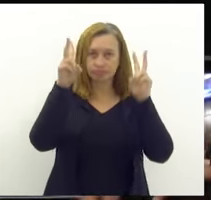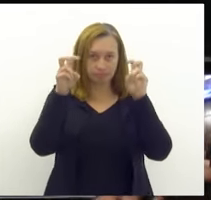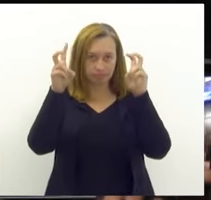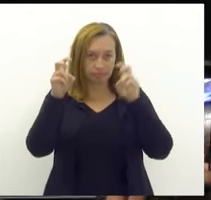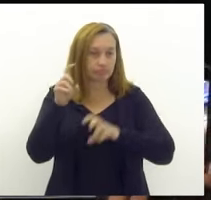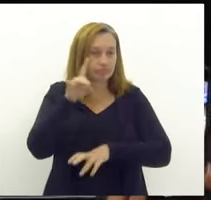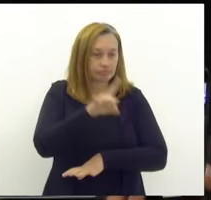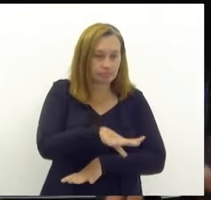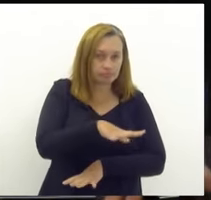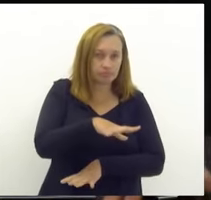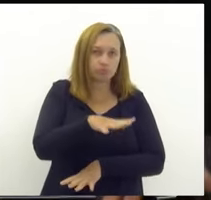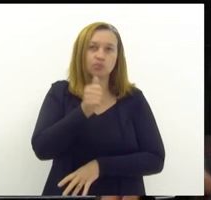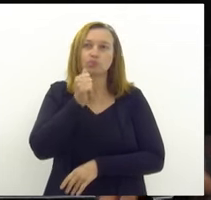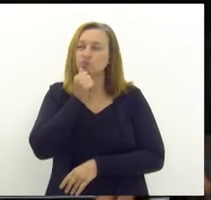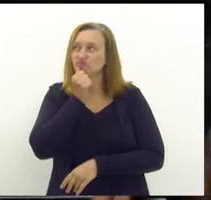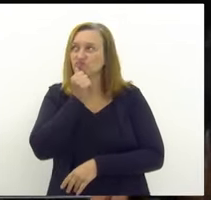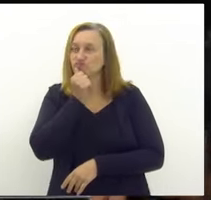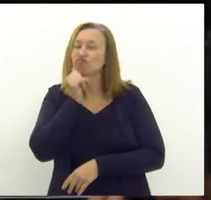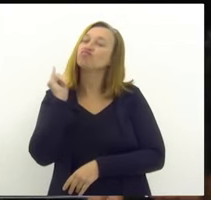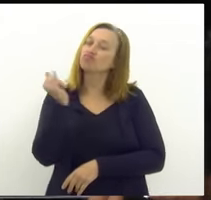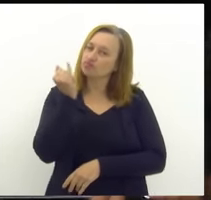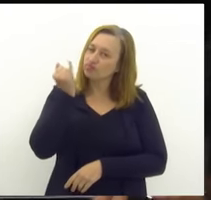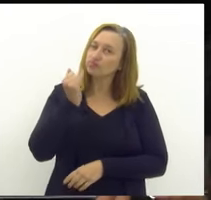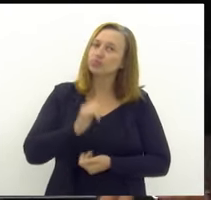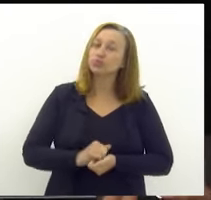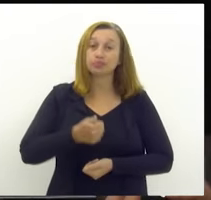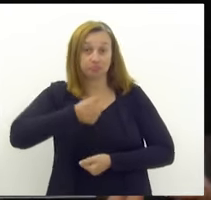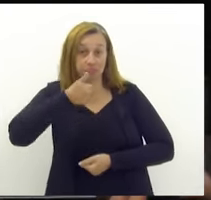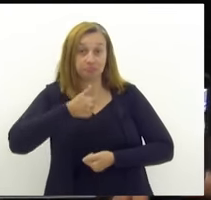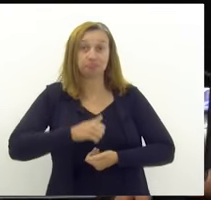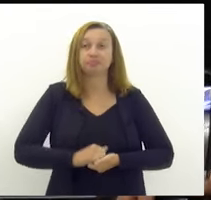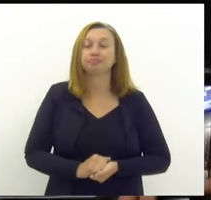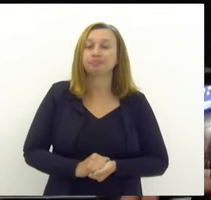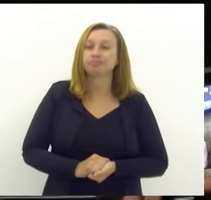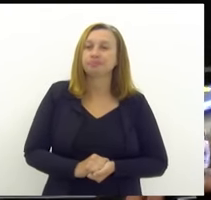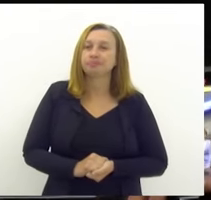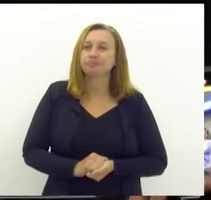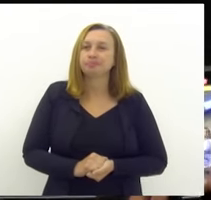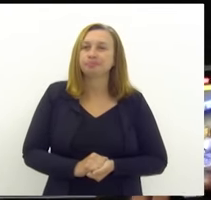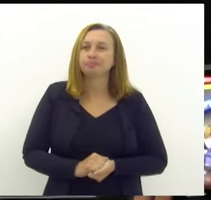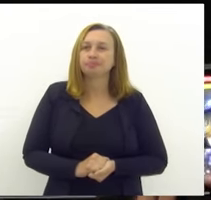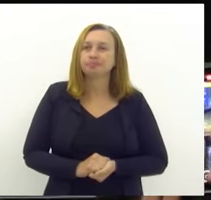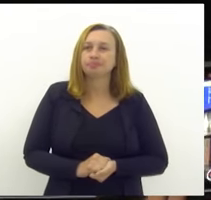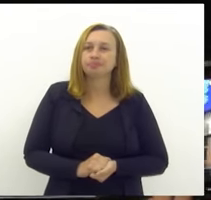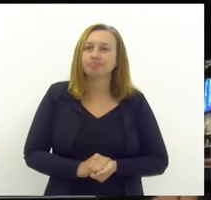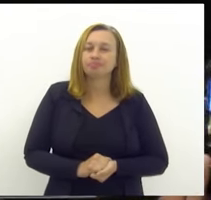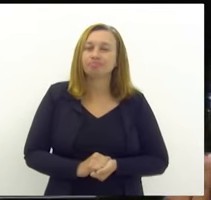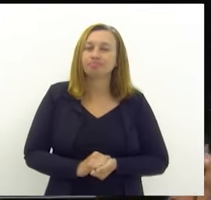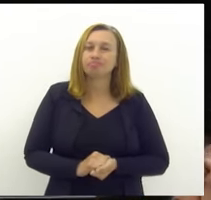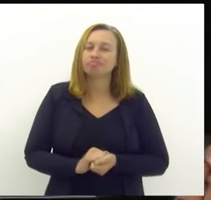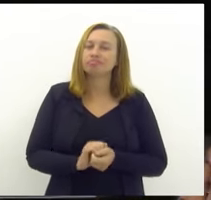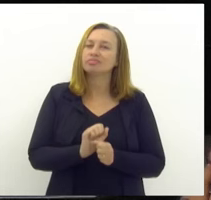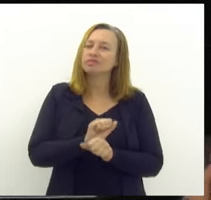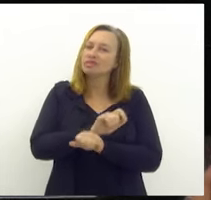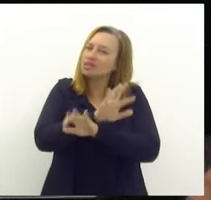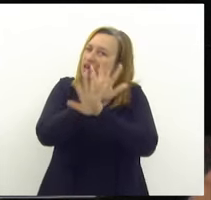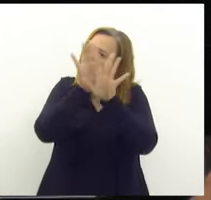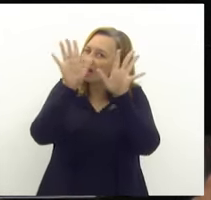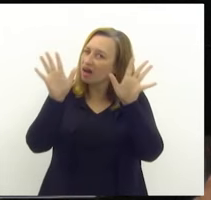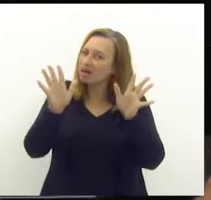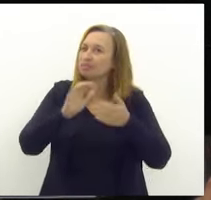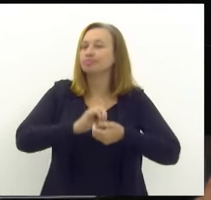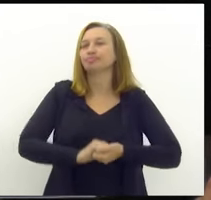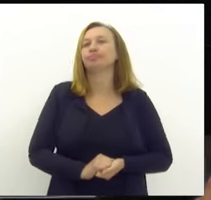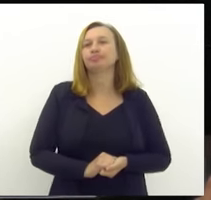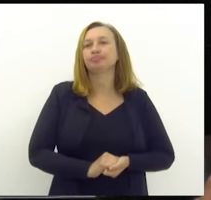por último que eu acho que são muito importantes a primeira tá absolutamente Claro absolutamente